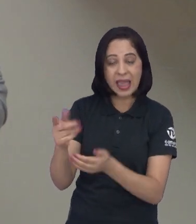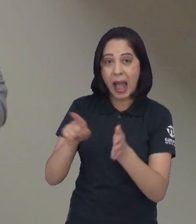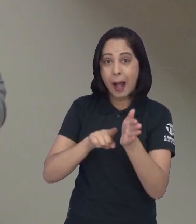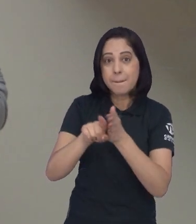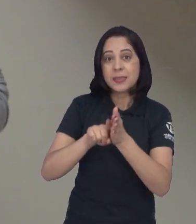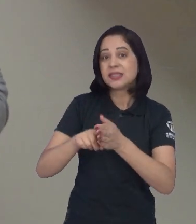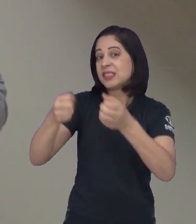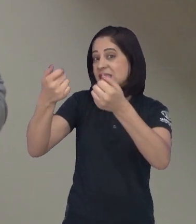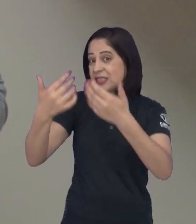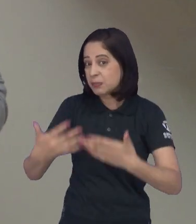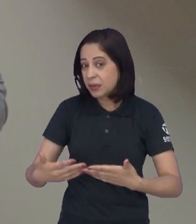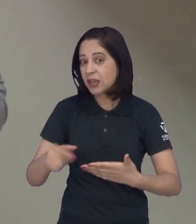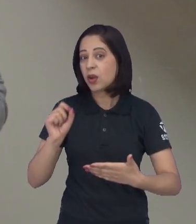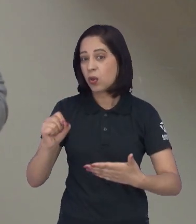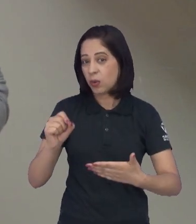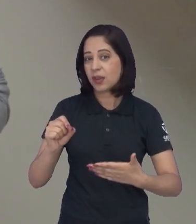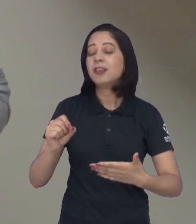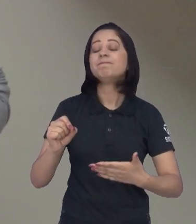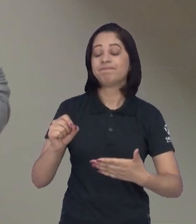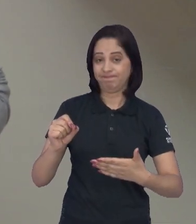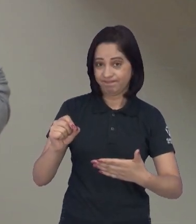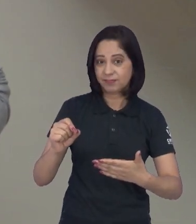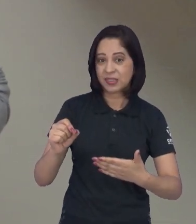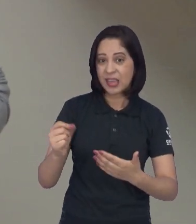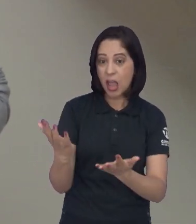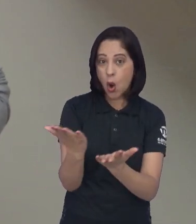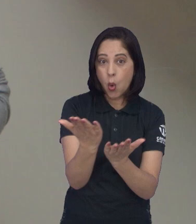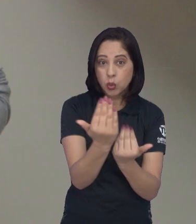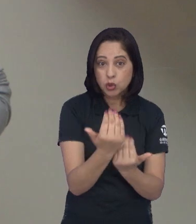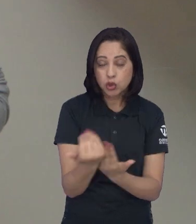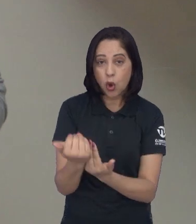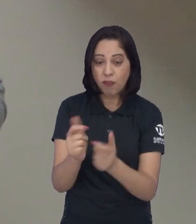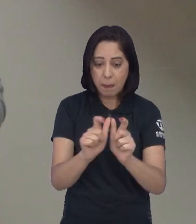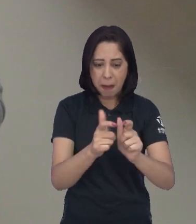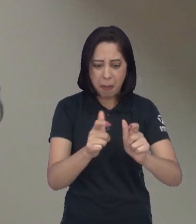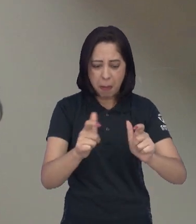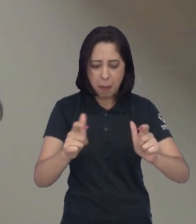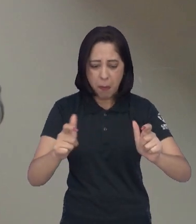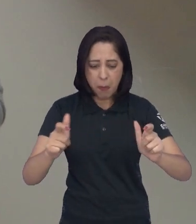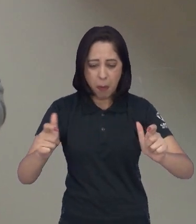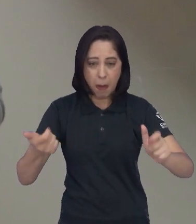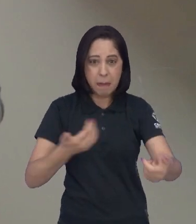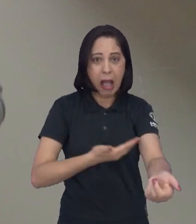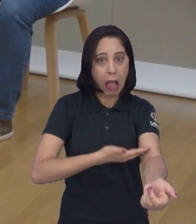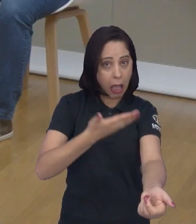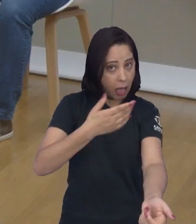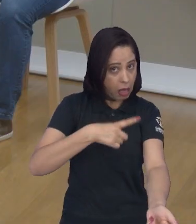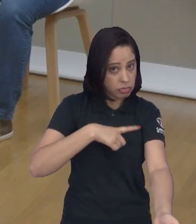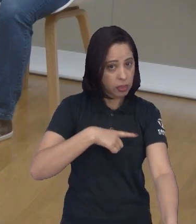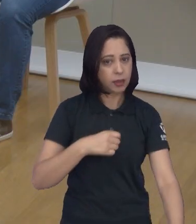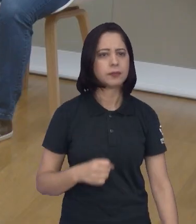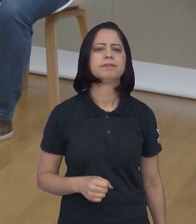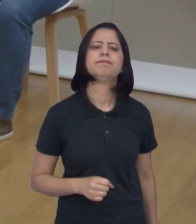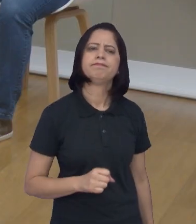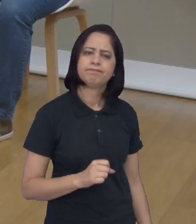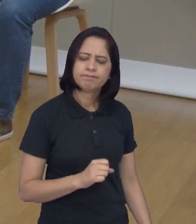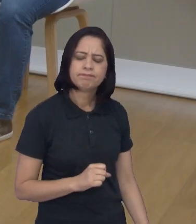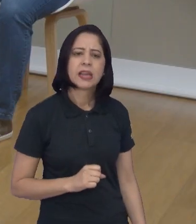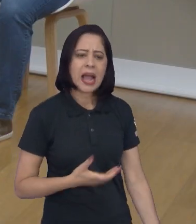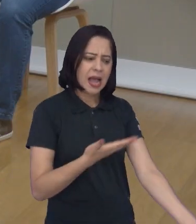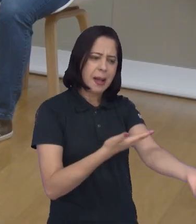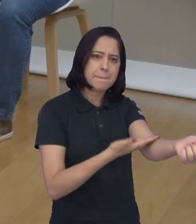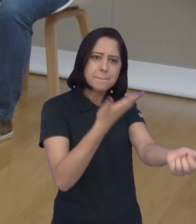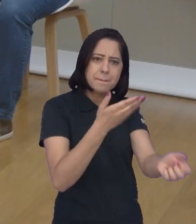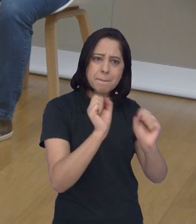pressão alta nessa faixa etária está crescendo Dr Marcelo a pressão alta Então ela pode atingir